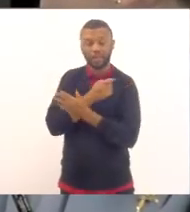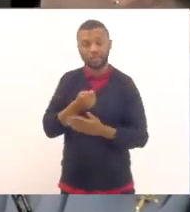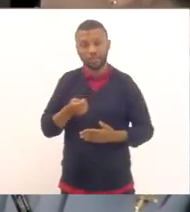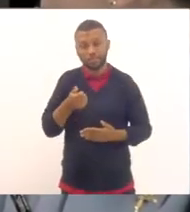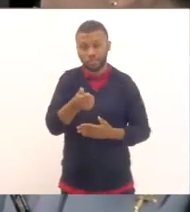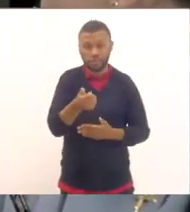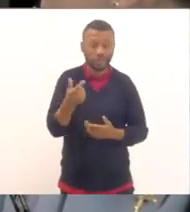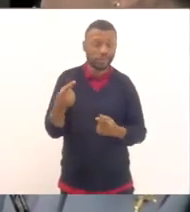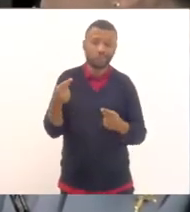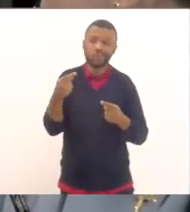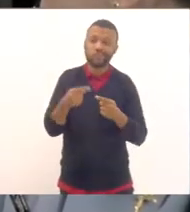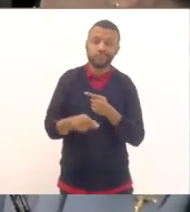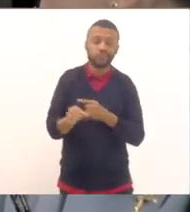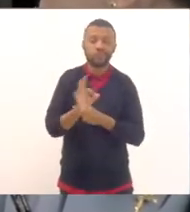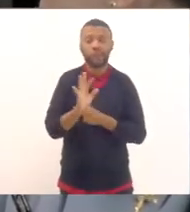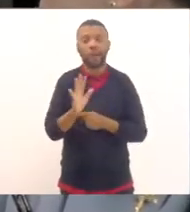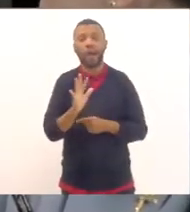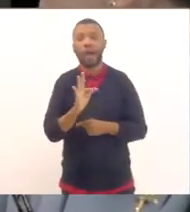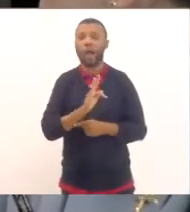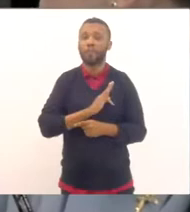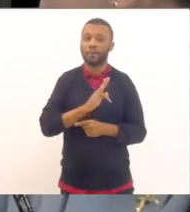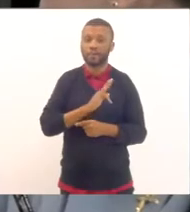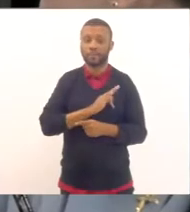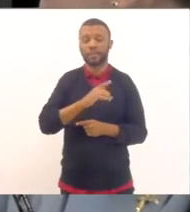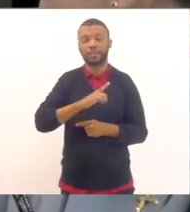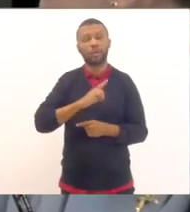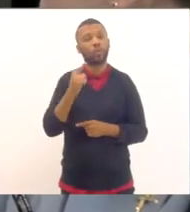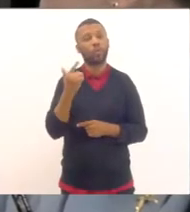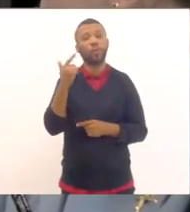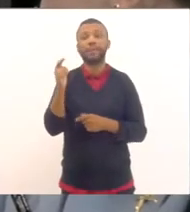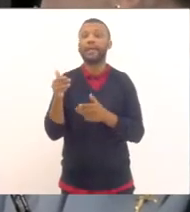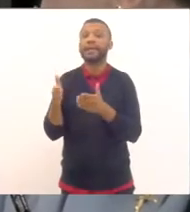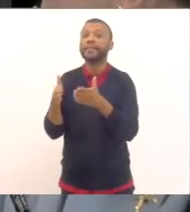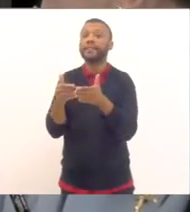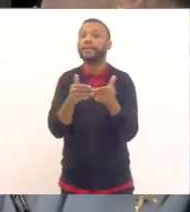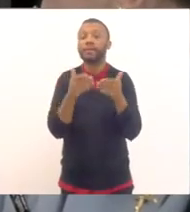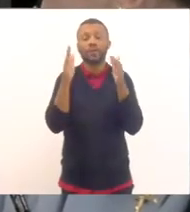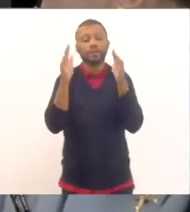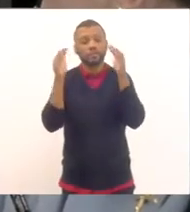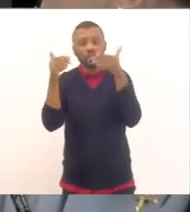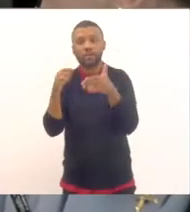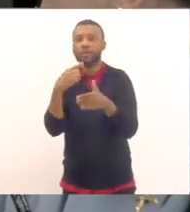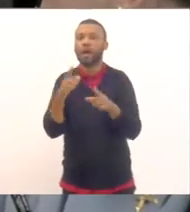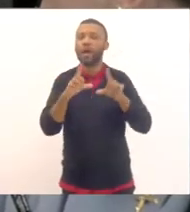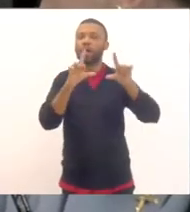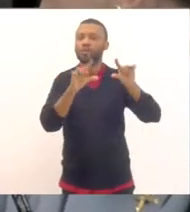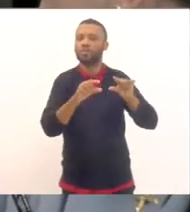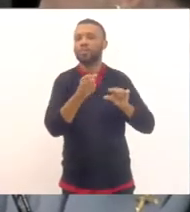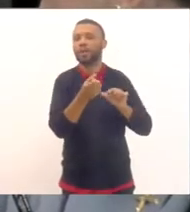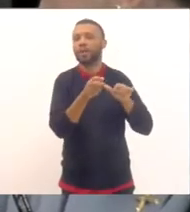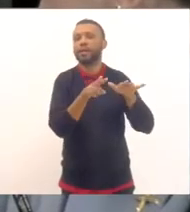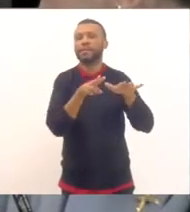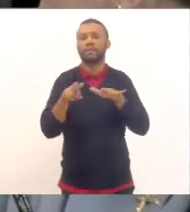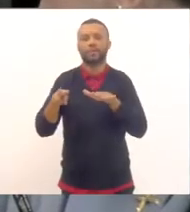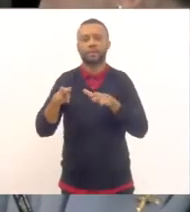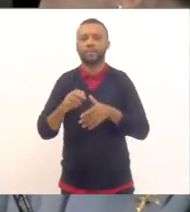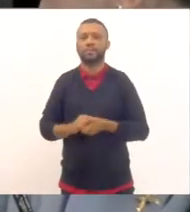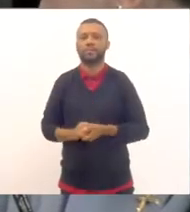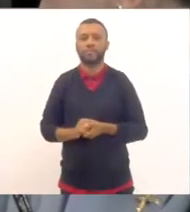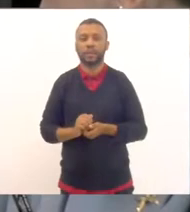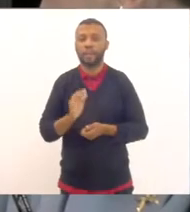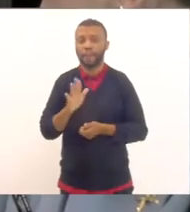não seja conveniente um sinal a polícia militar tá com outra demanda específica de te dar uma diminui ali aquela semana é